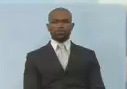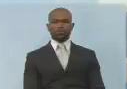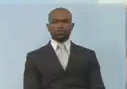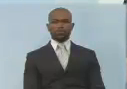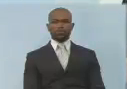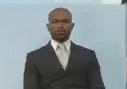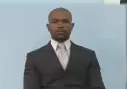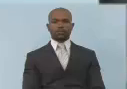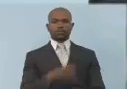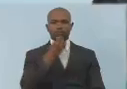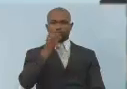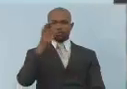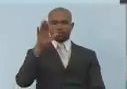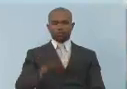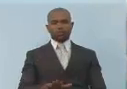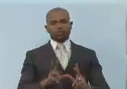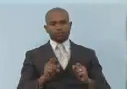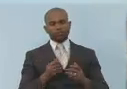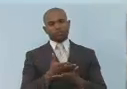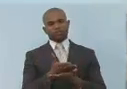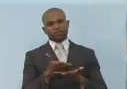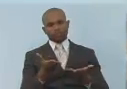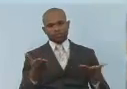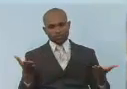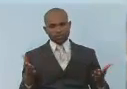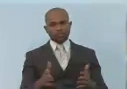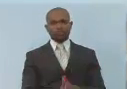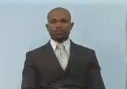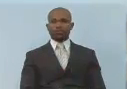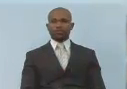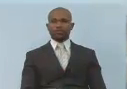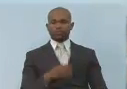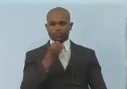Então, boa tarde a todos. Boa tarde